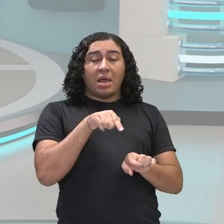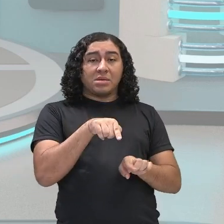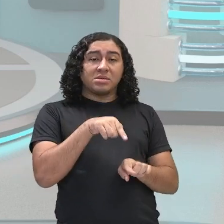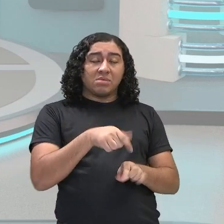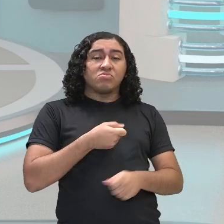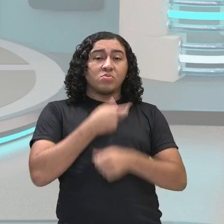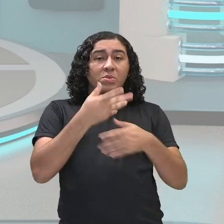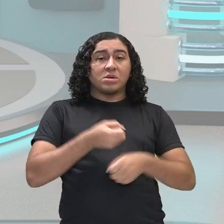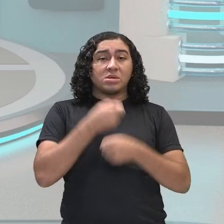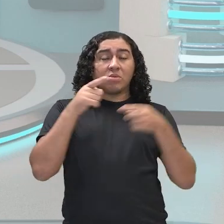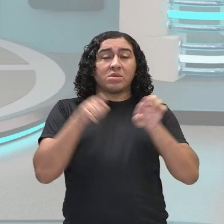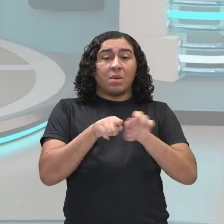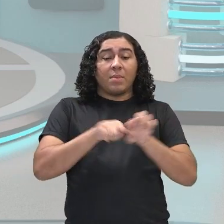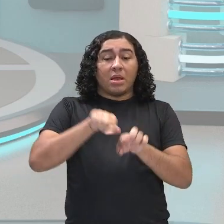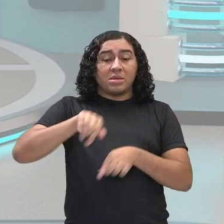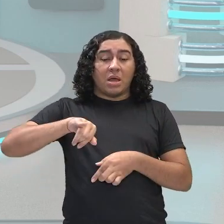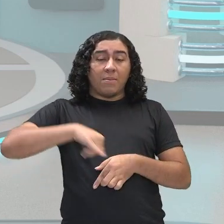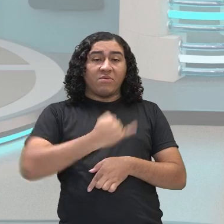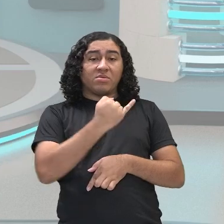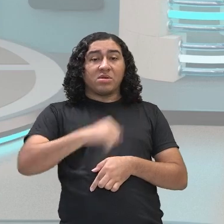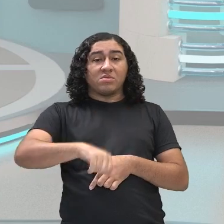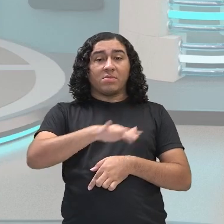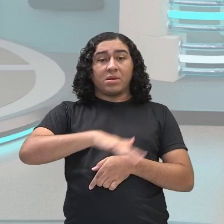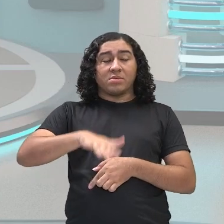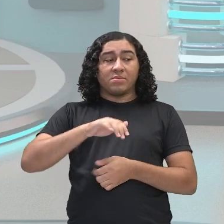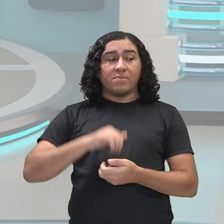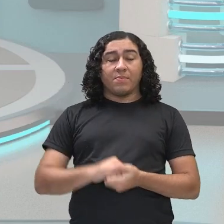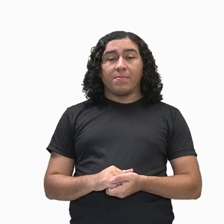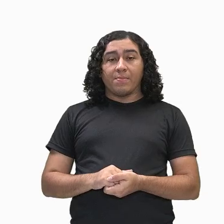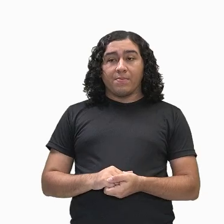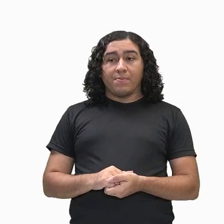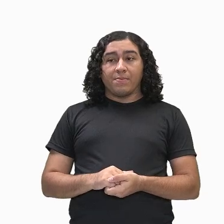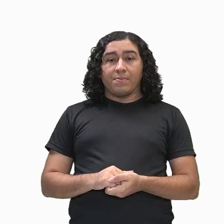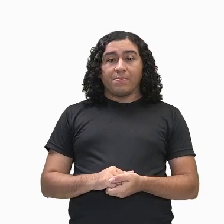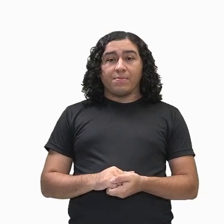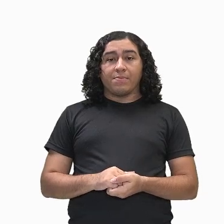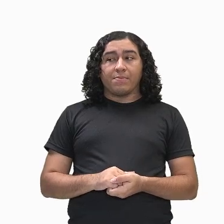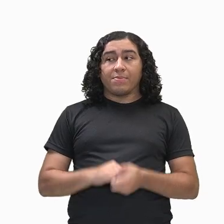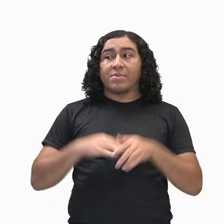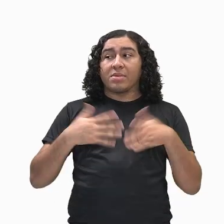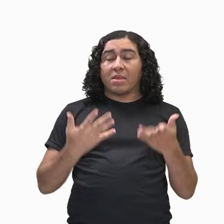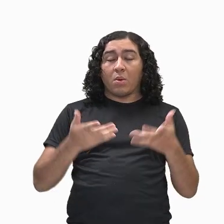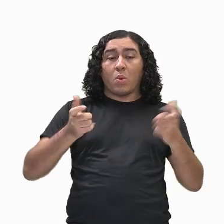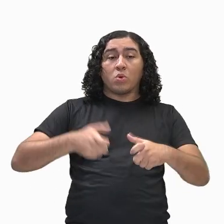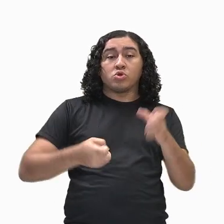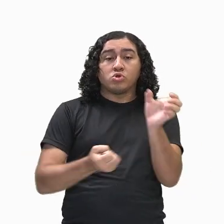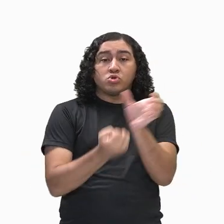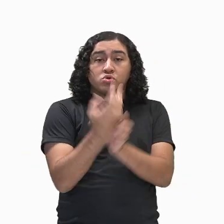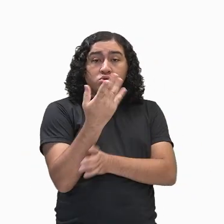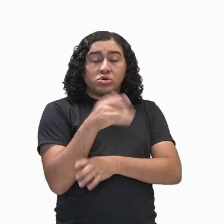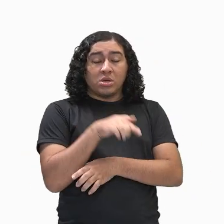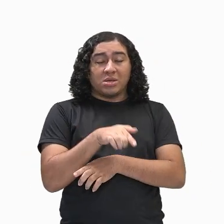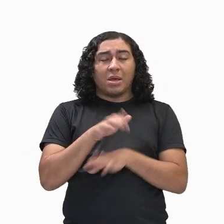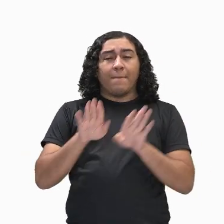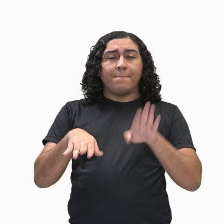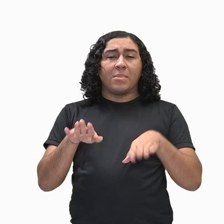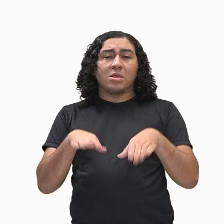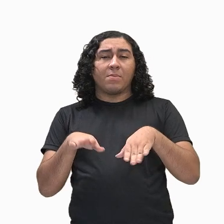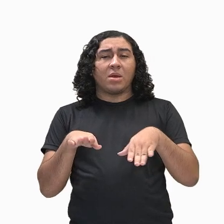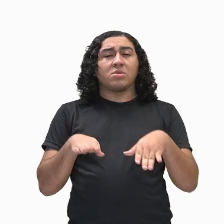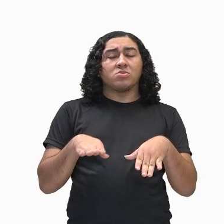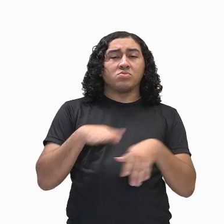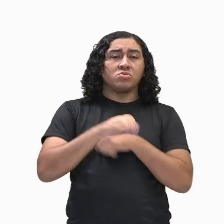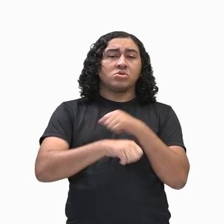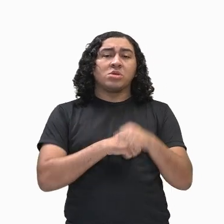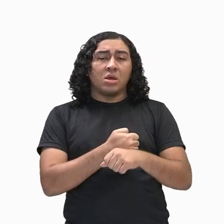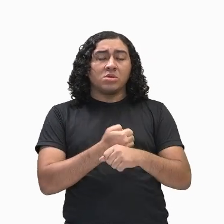e esse aproveitamento do espaço. Então, a origem da instalação surge lá nos anos